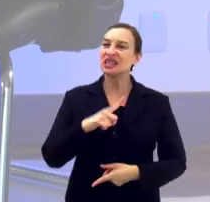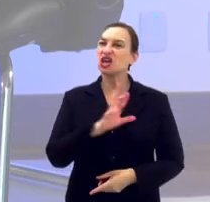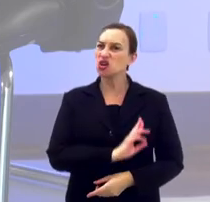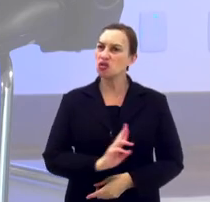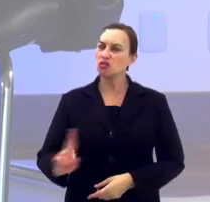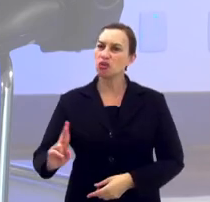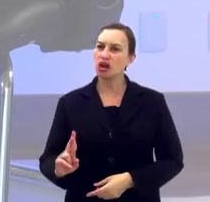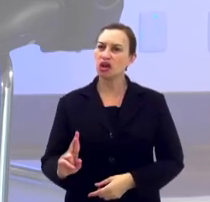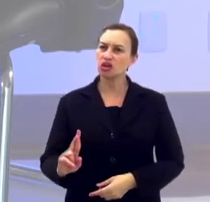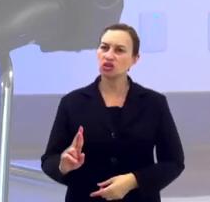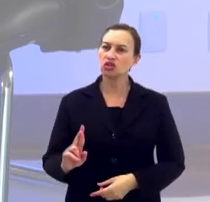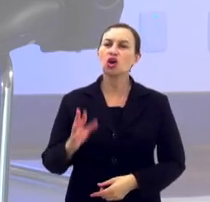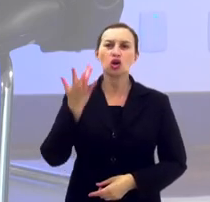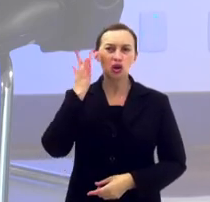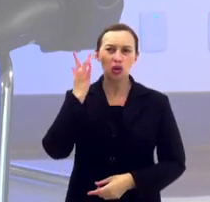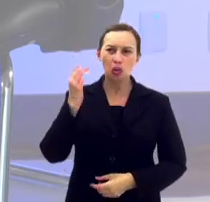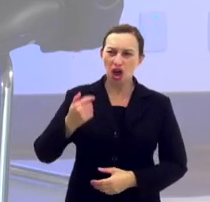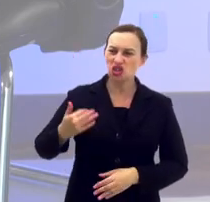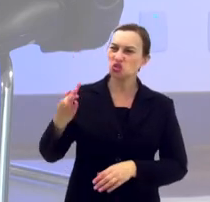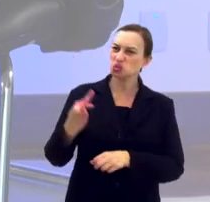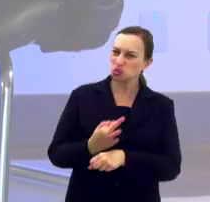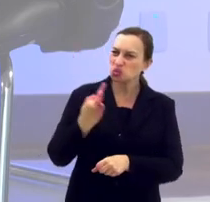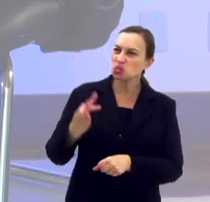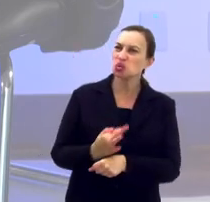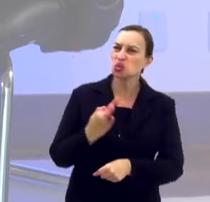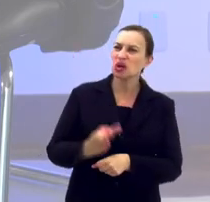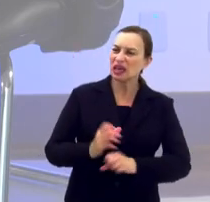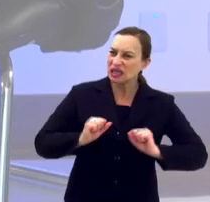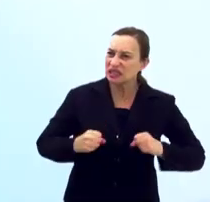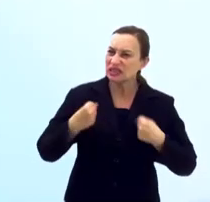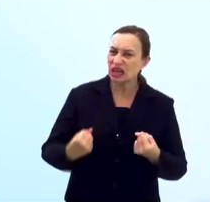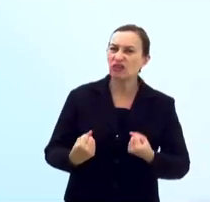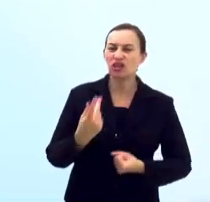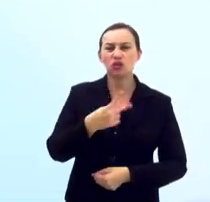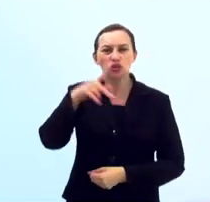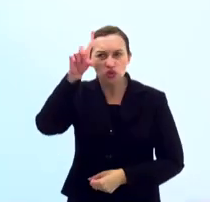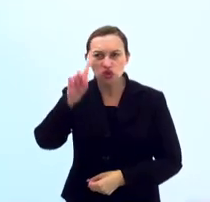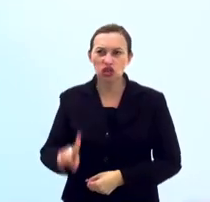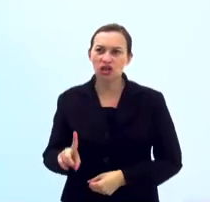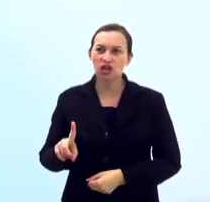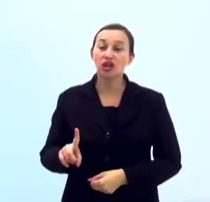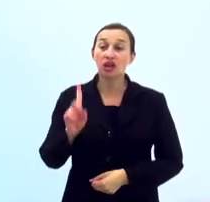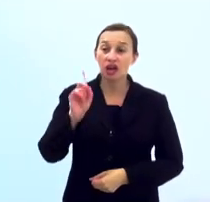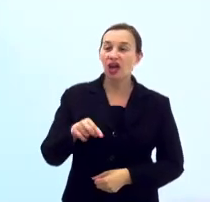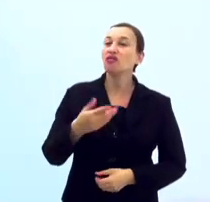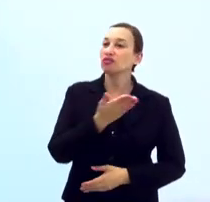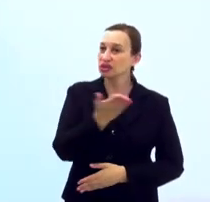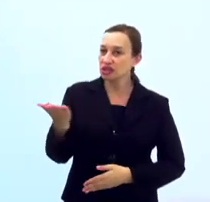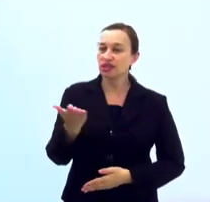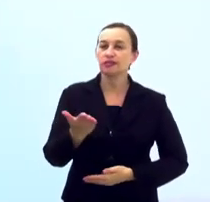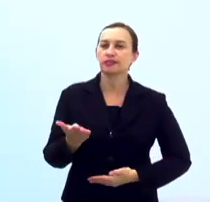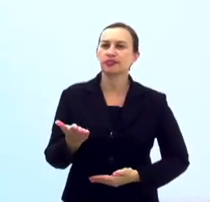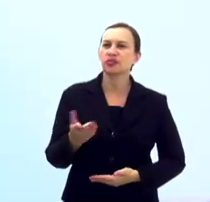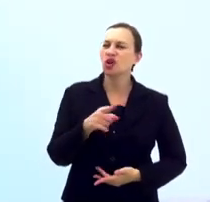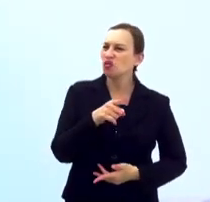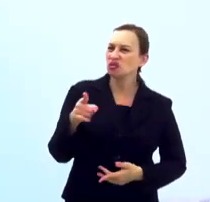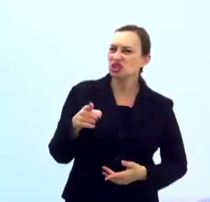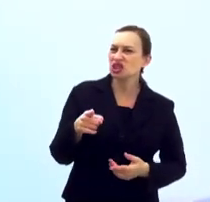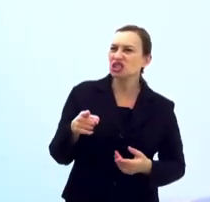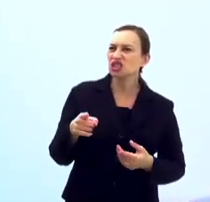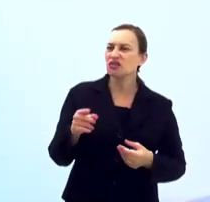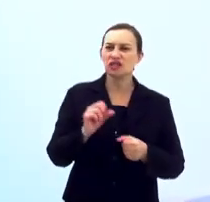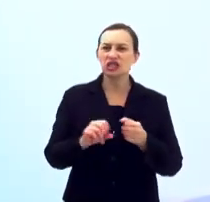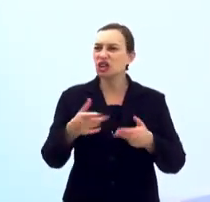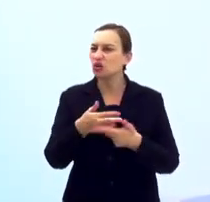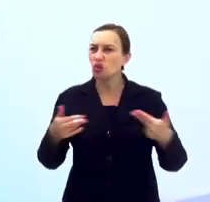uma religião que eu acho perseverante em defender os seus direitos, eu acho que são vocês. Vocês já